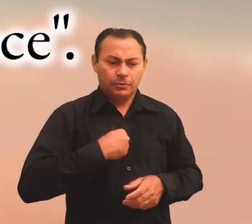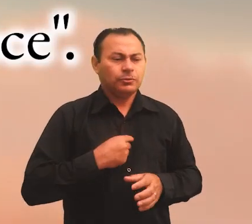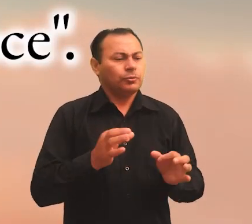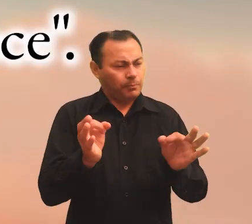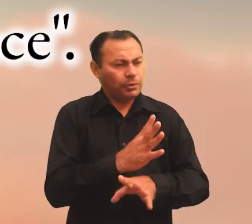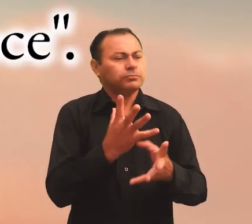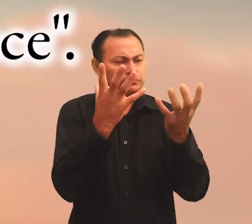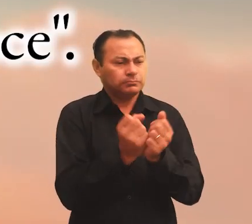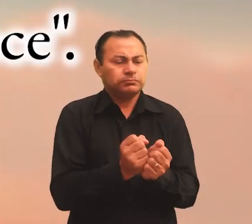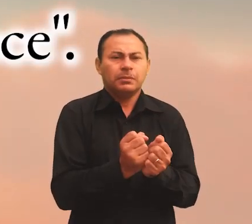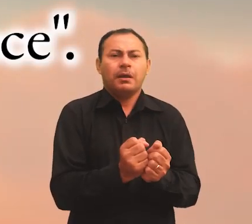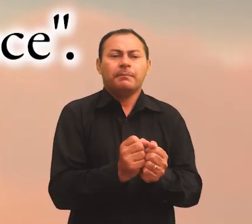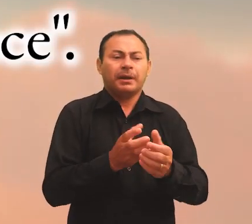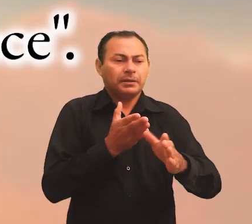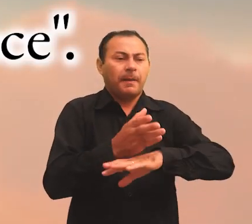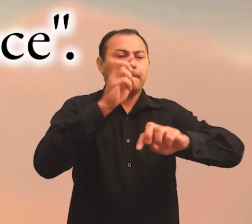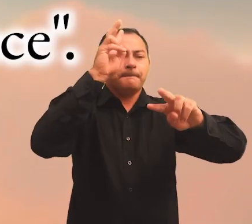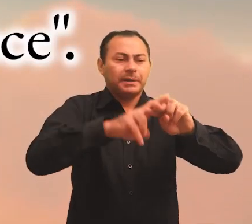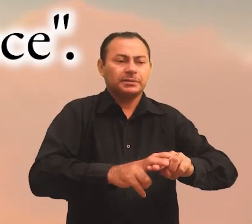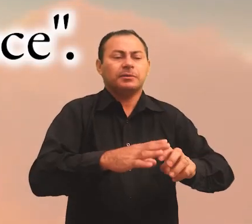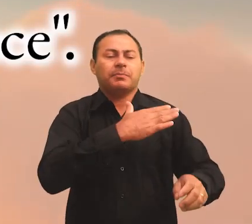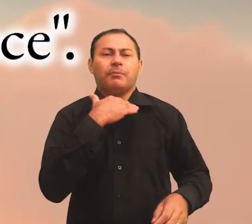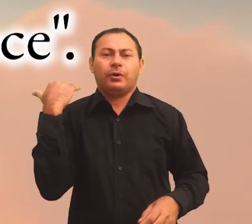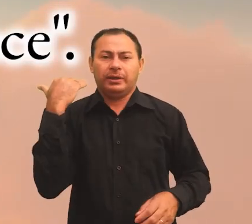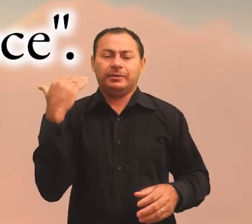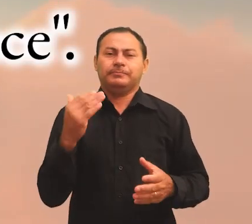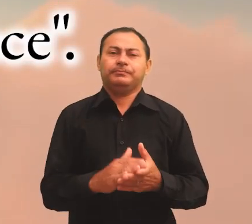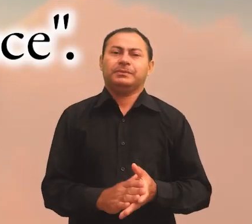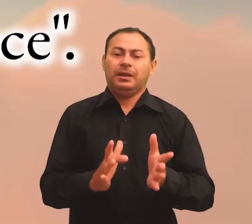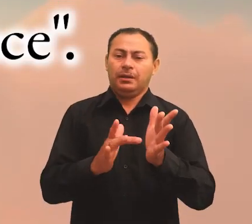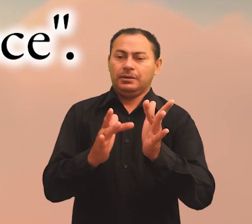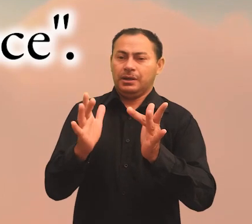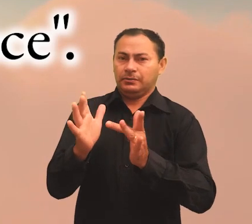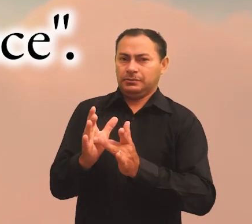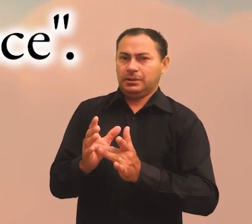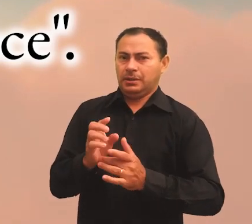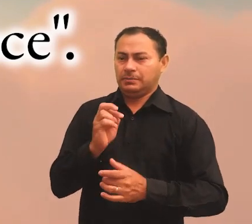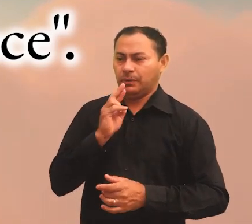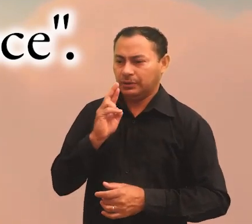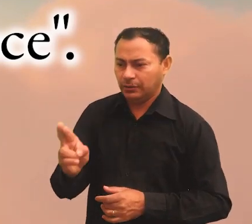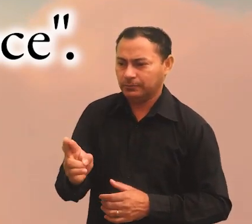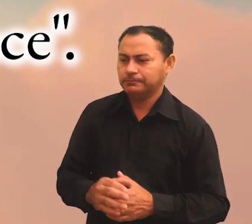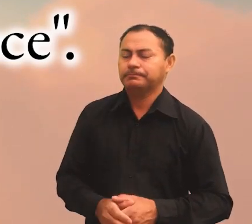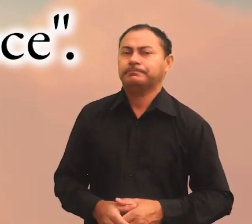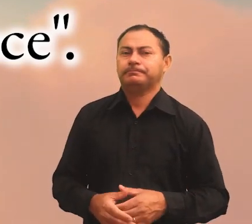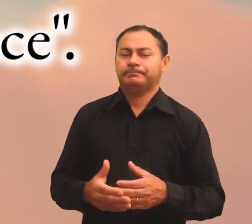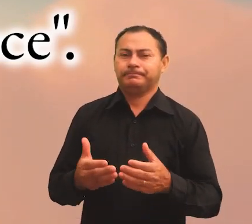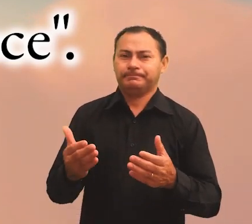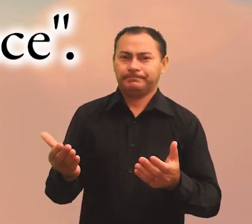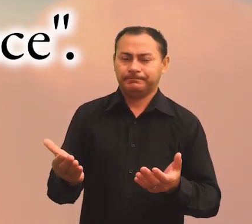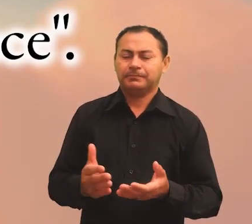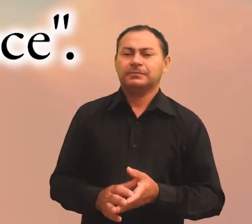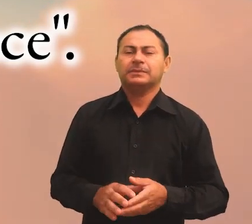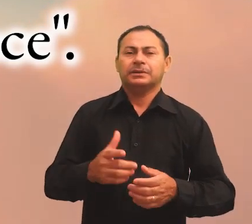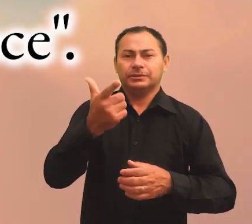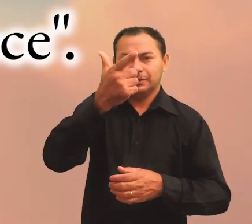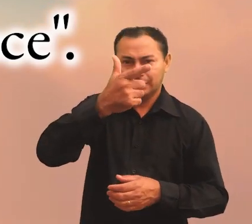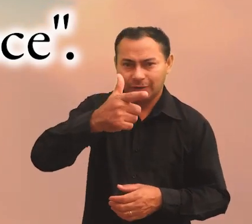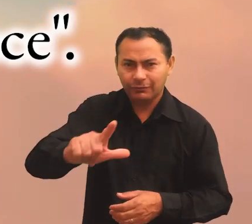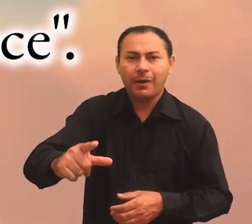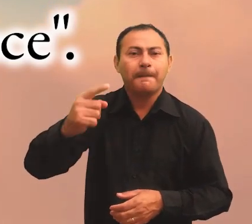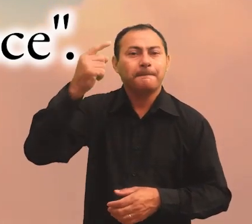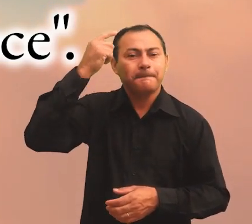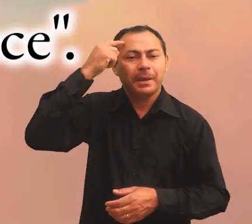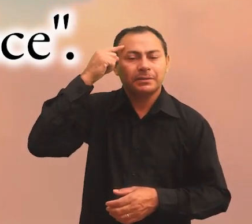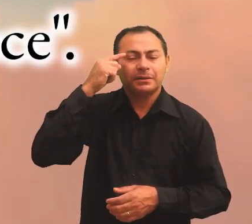estou pronto para ir contigo para a prisão e para morrer. E aí o Senhor Jesus respondeu, e mais uma